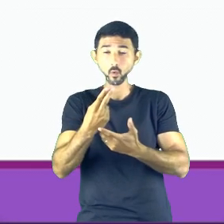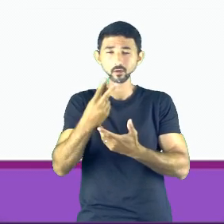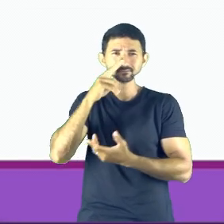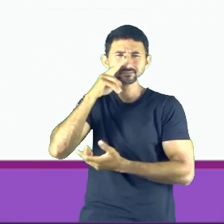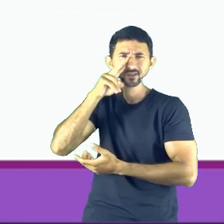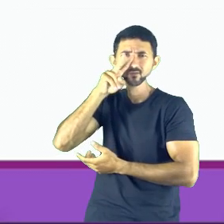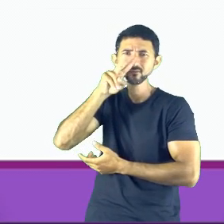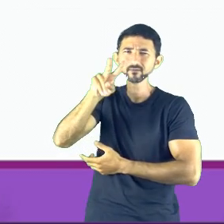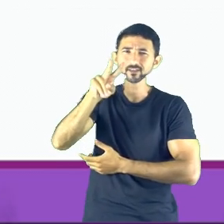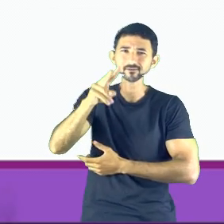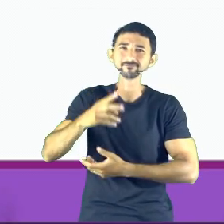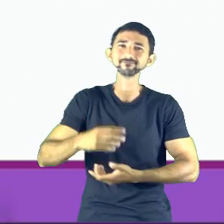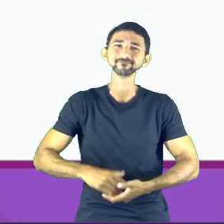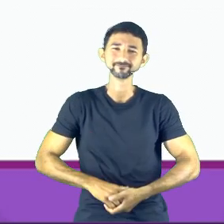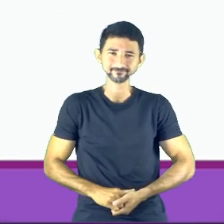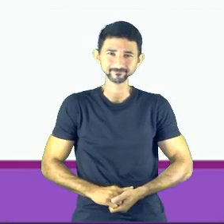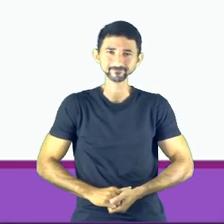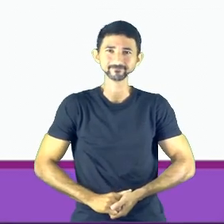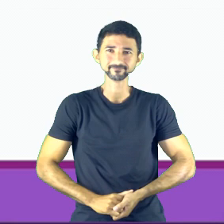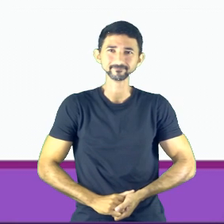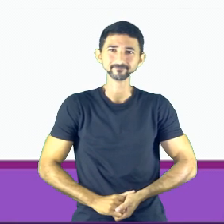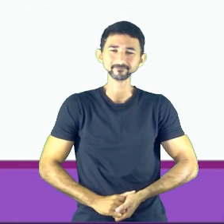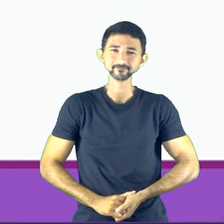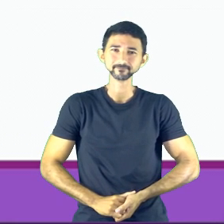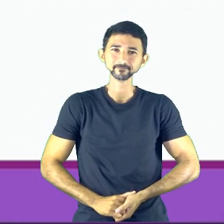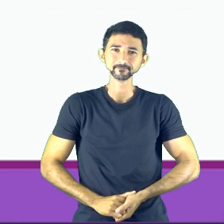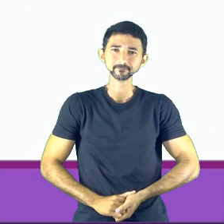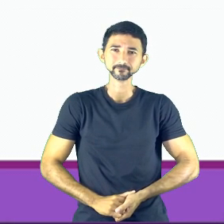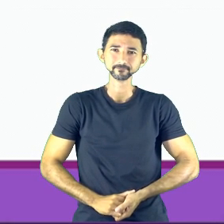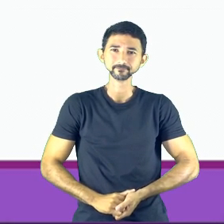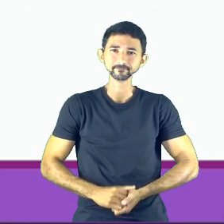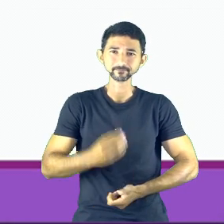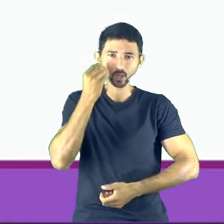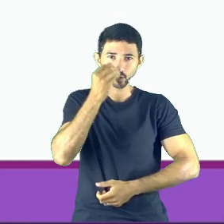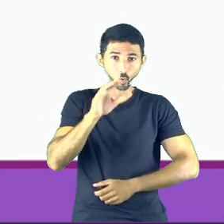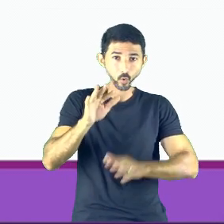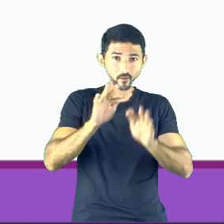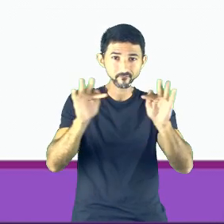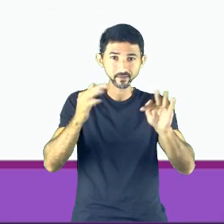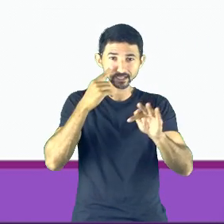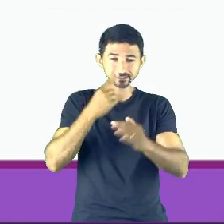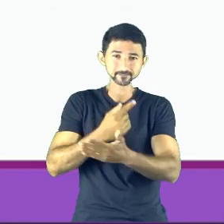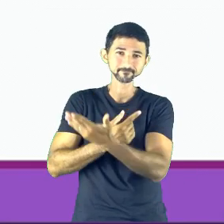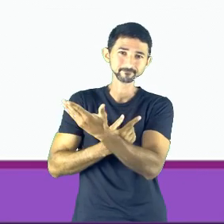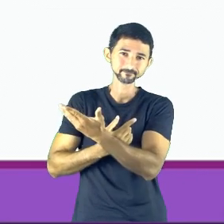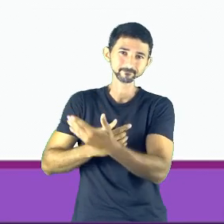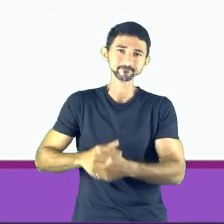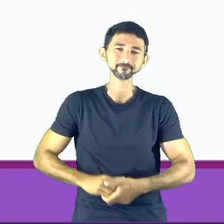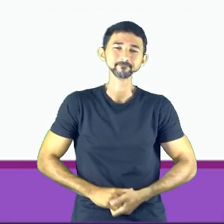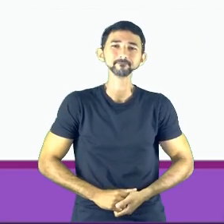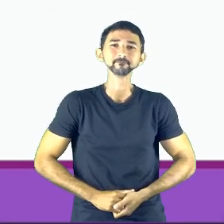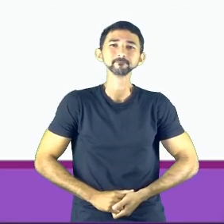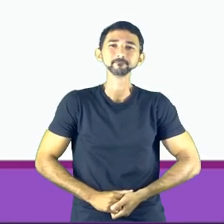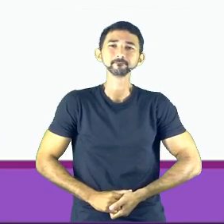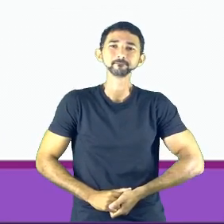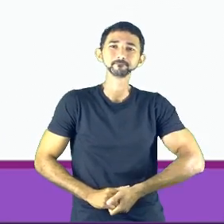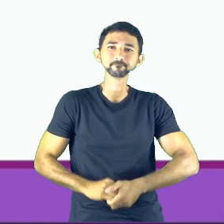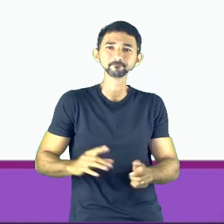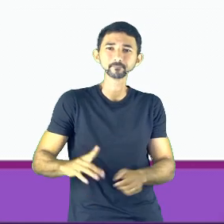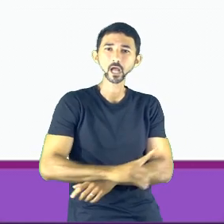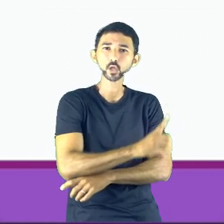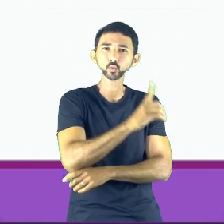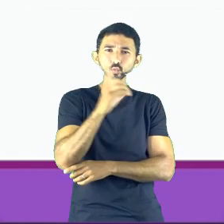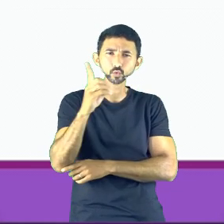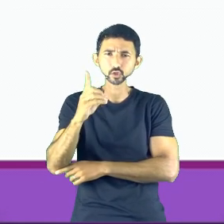coisa. Ou, mas de repente o lobo viu uma coisa. Tá certo? Bora analisar um outro trecho do texto aqui. Bora